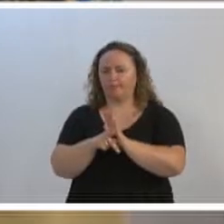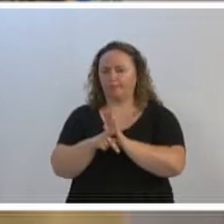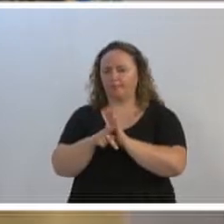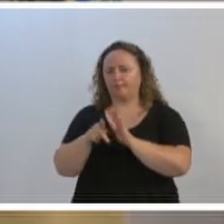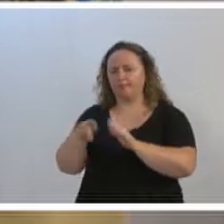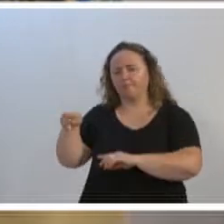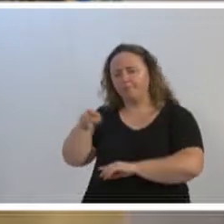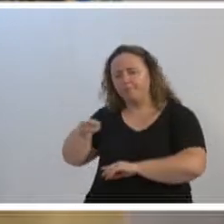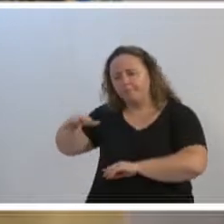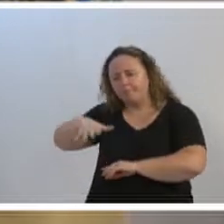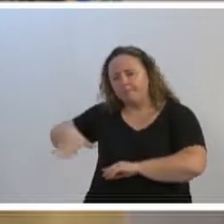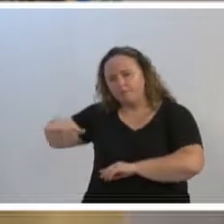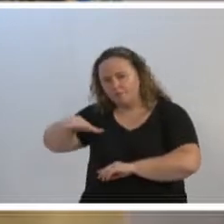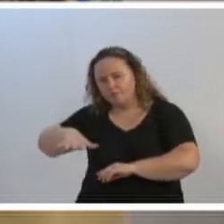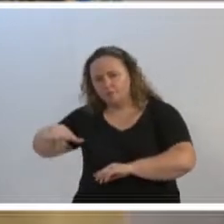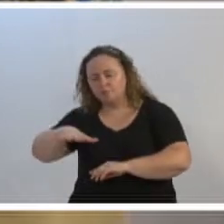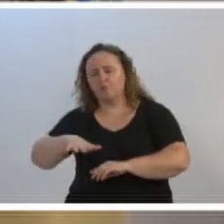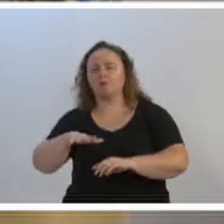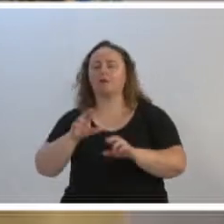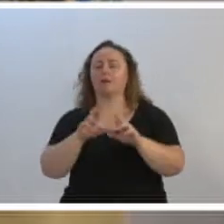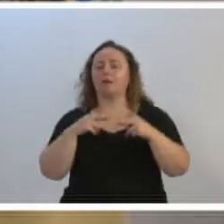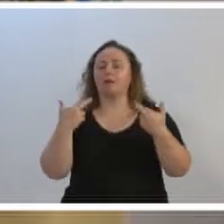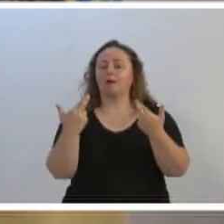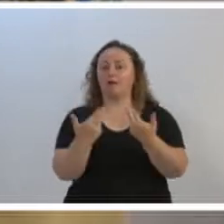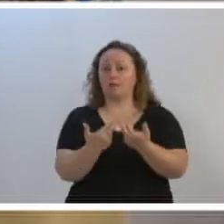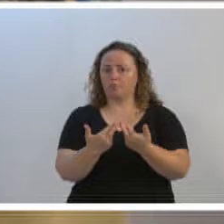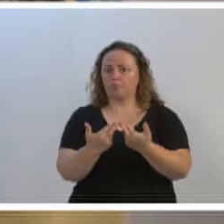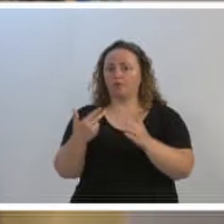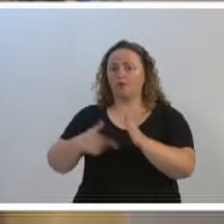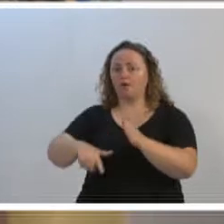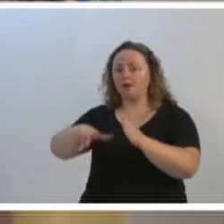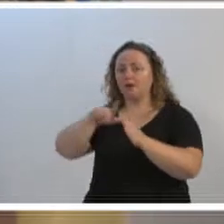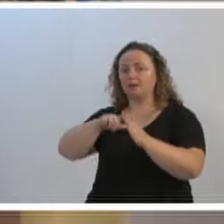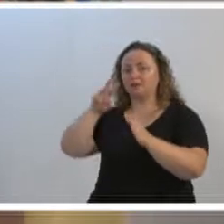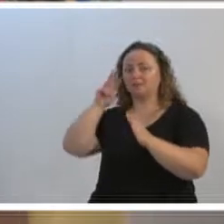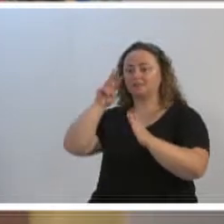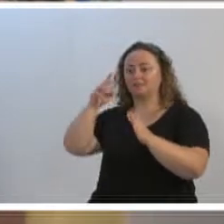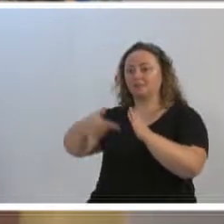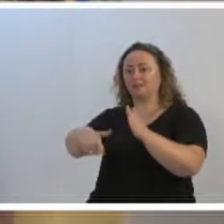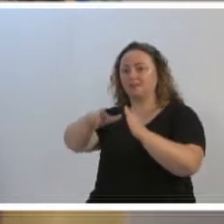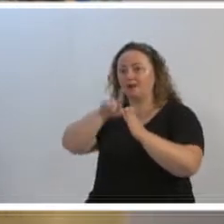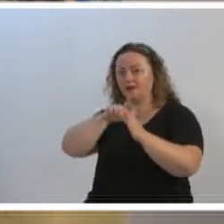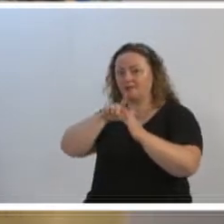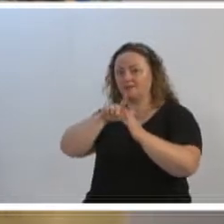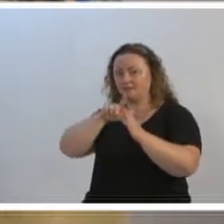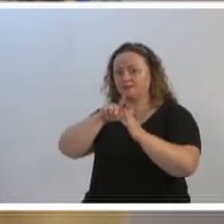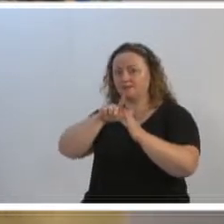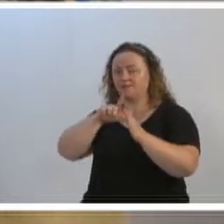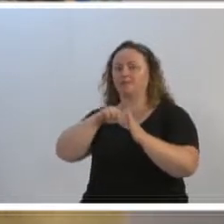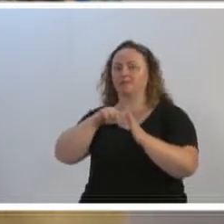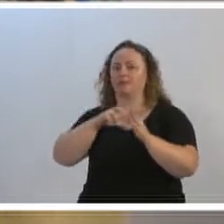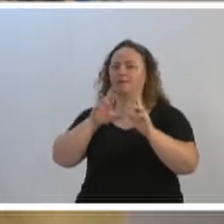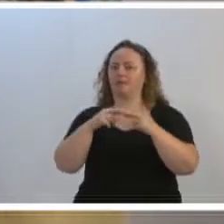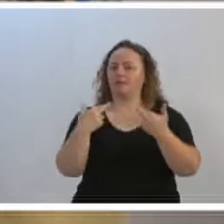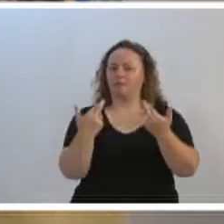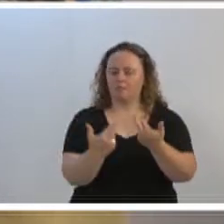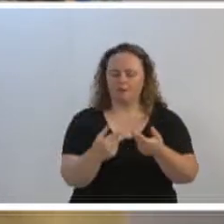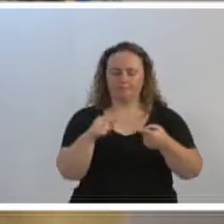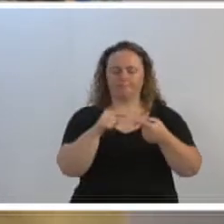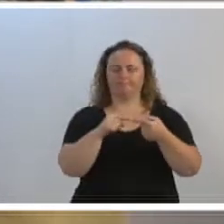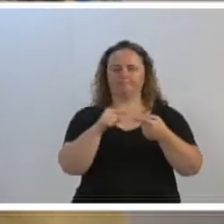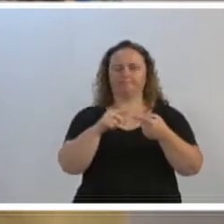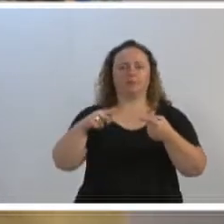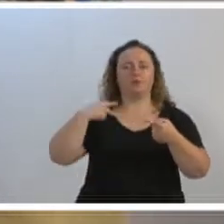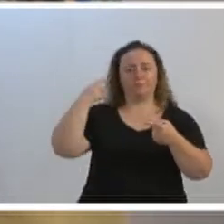sindicato antes da próxima sessão. Eu vou repetir, antes da próxima sessão. Os vereadores, o